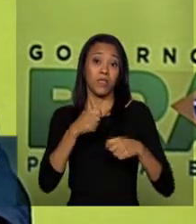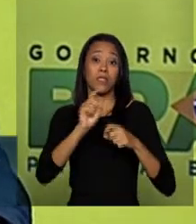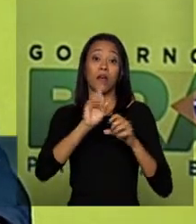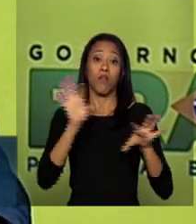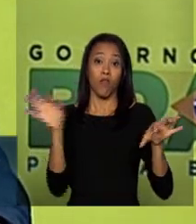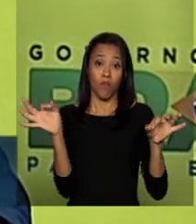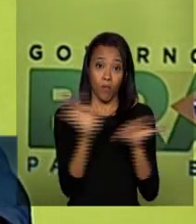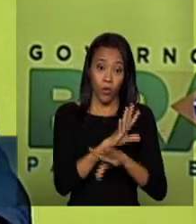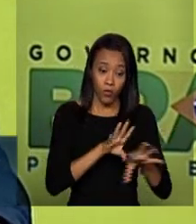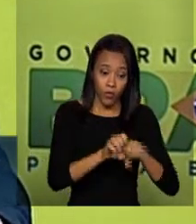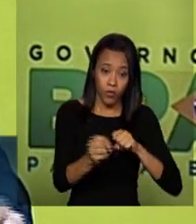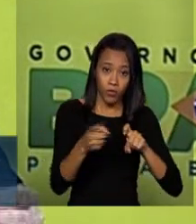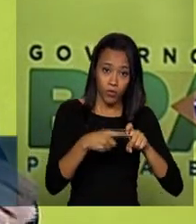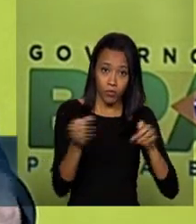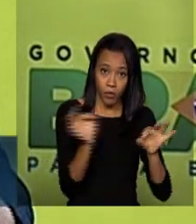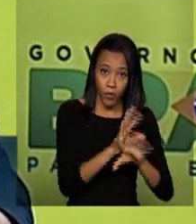né?